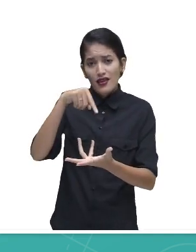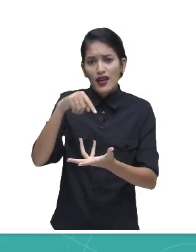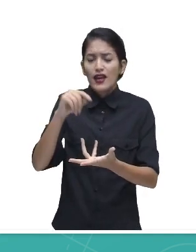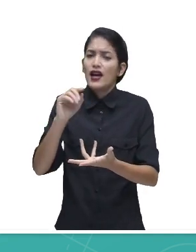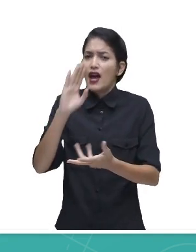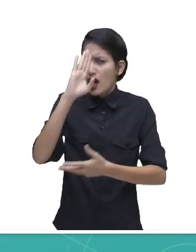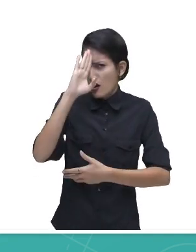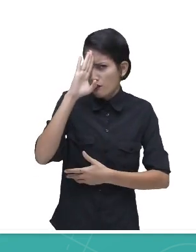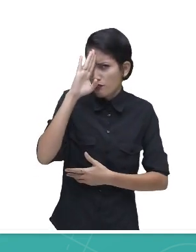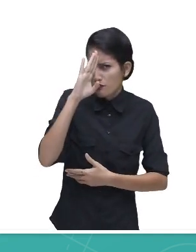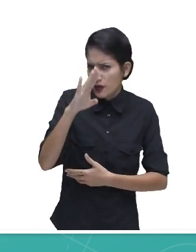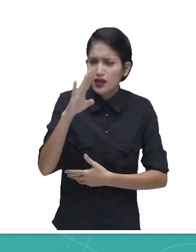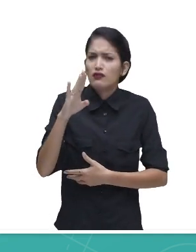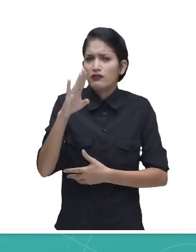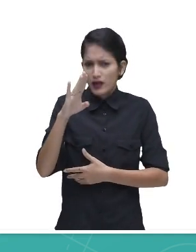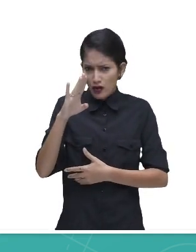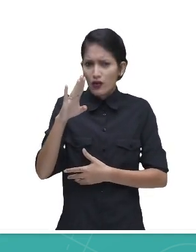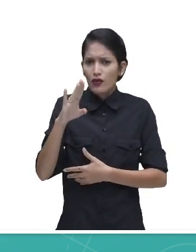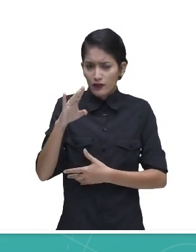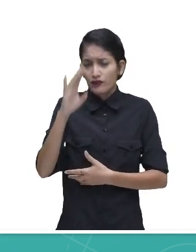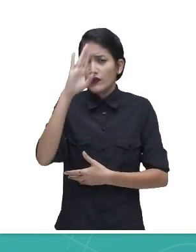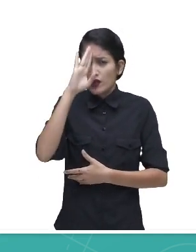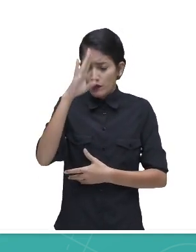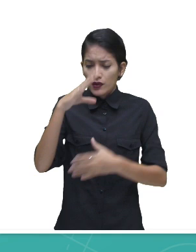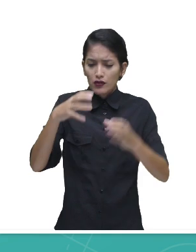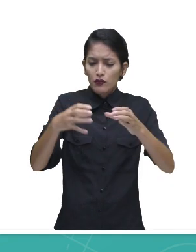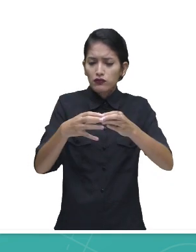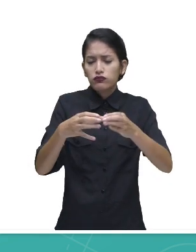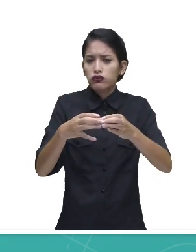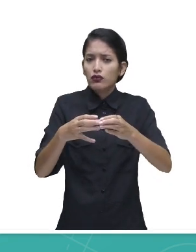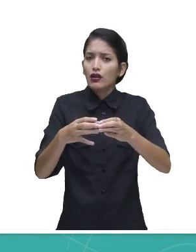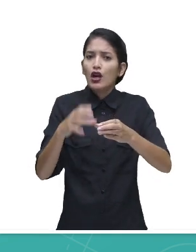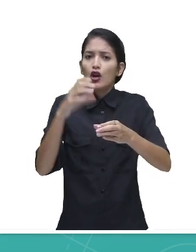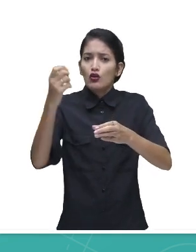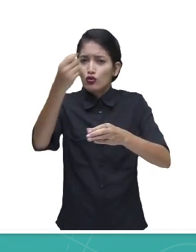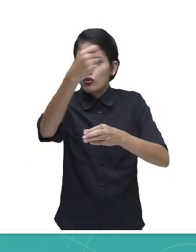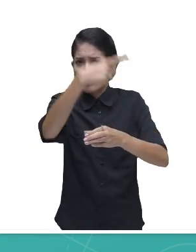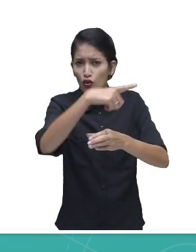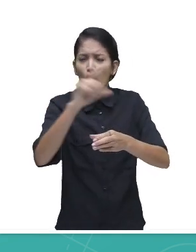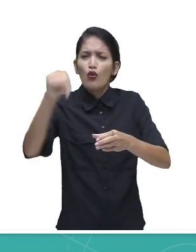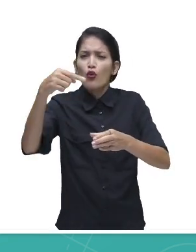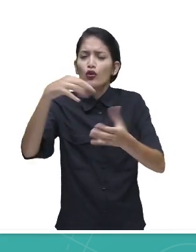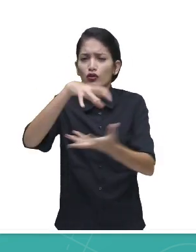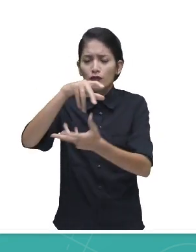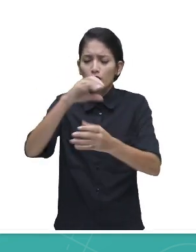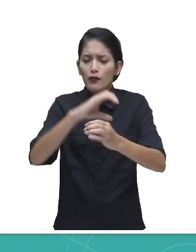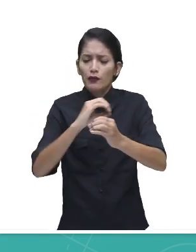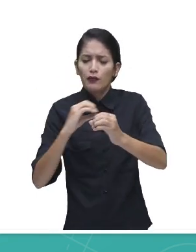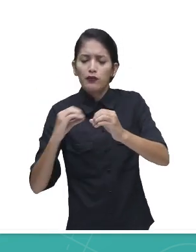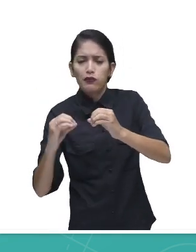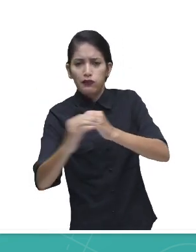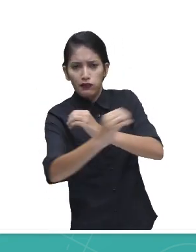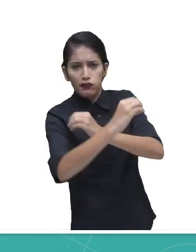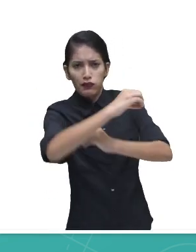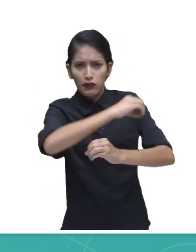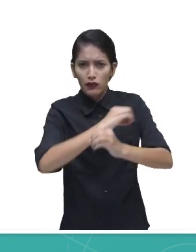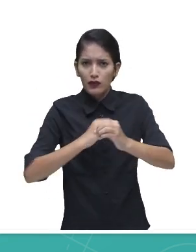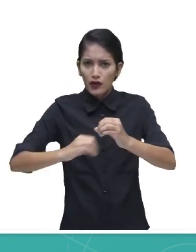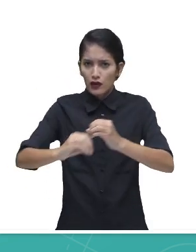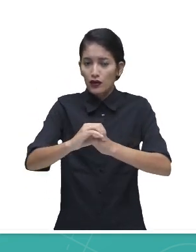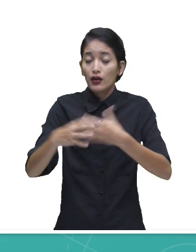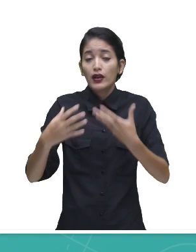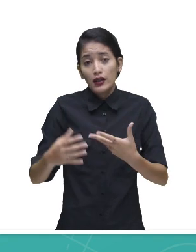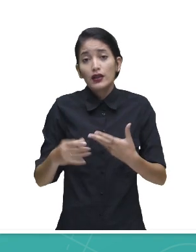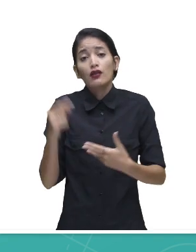centro de tudo. A Terra estava no centro e o Sol e os outros planetas giravam ao redor dela. Né? Então, Ptolomeu, na